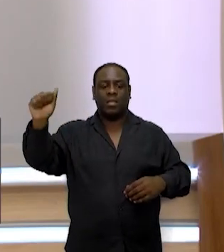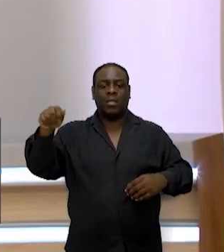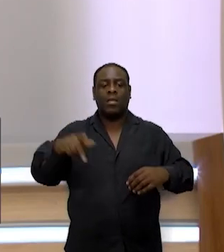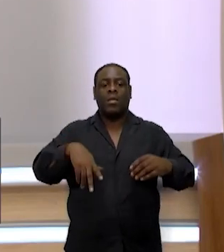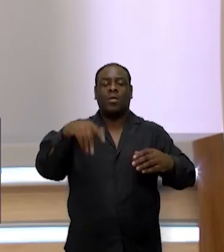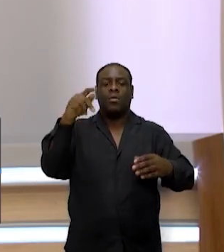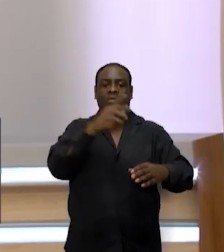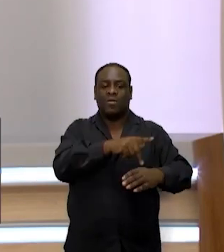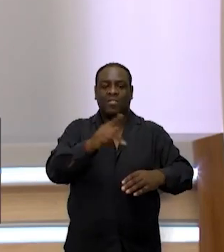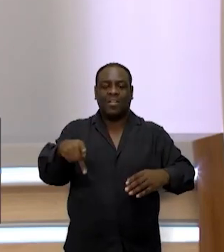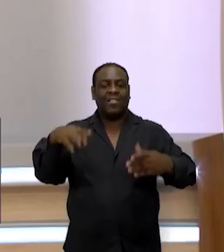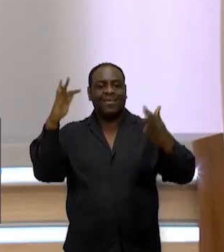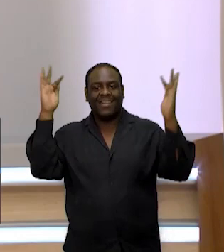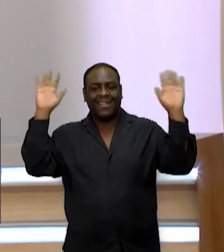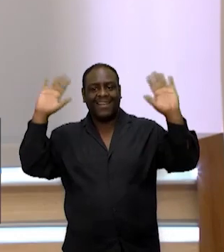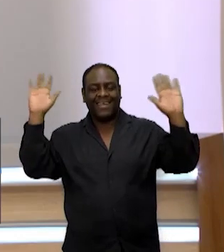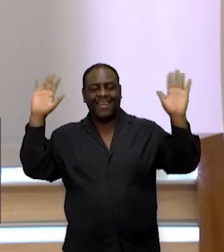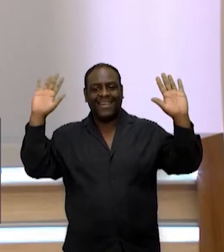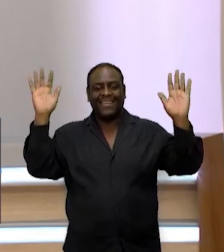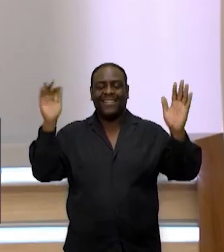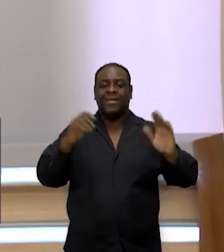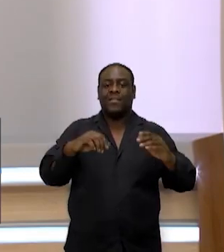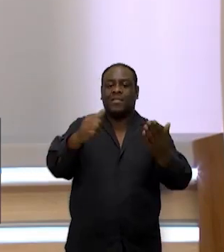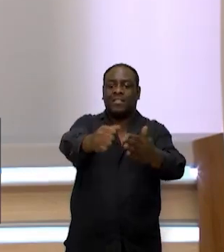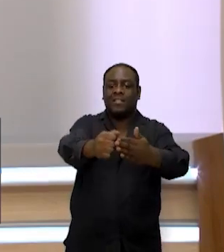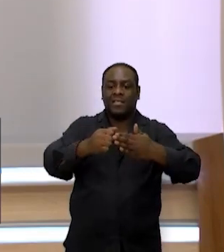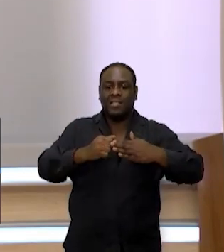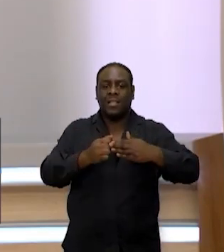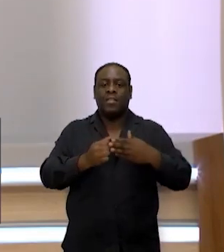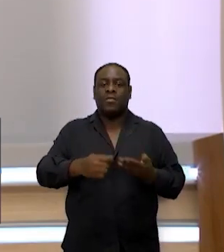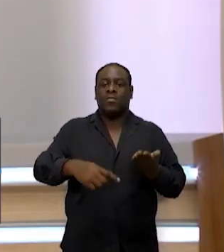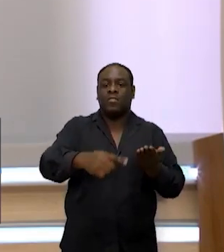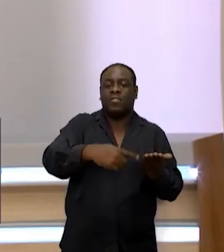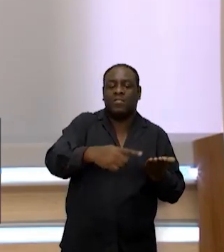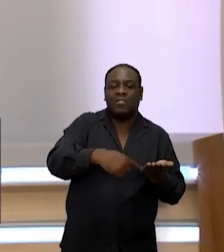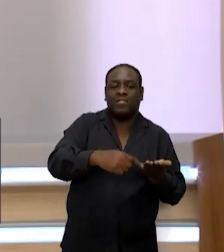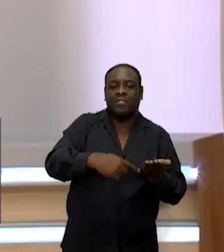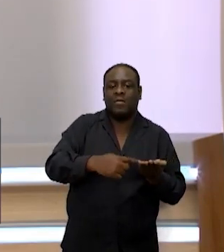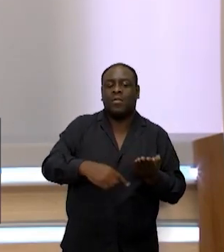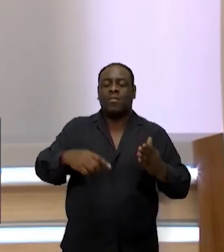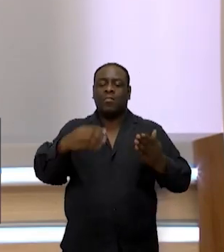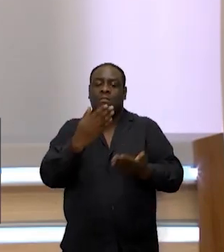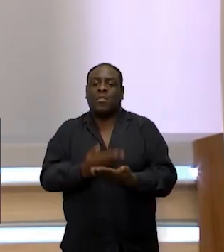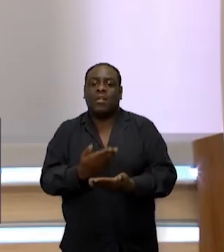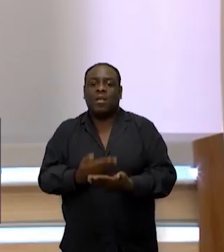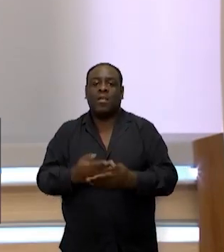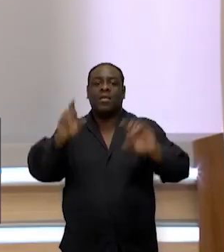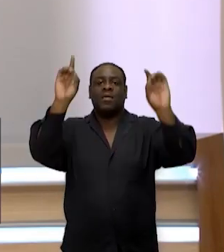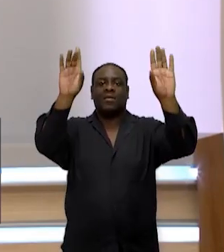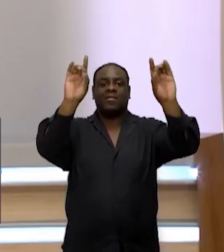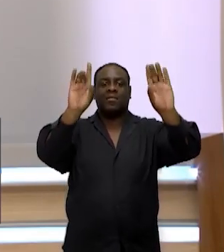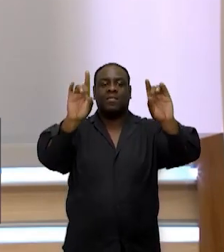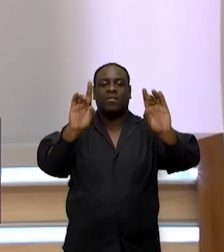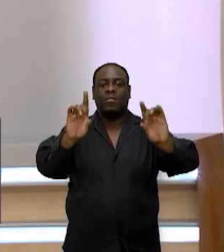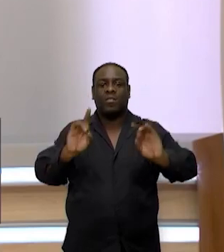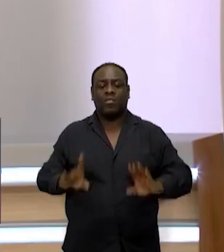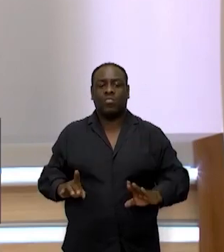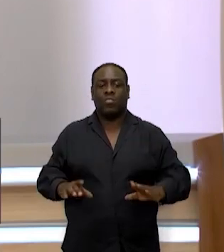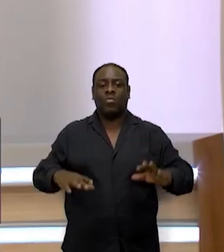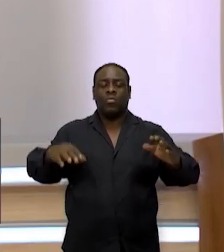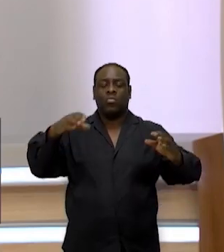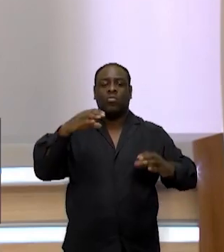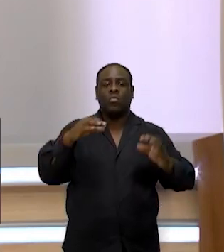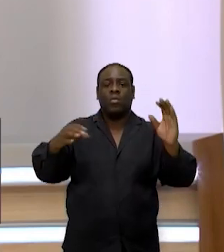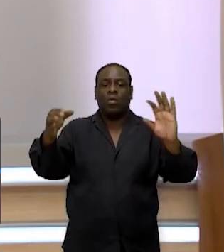as nossas aulas, separa aí o seu material, porque a gente tem uma aula bem especial para falar com vocês. Hoje o assunto é conexão